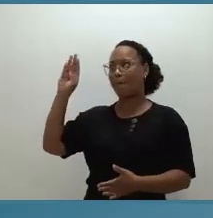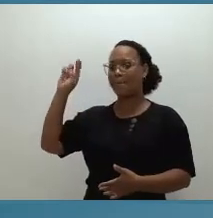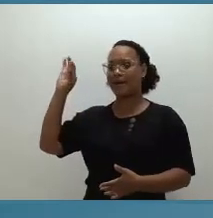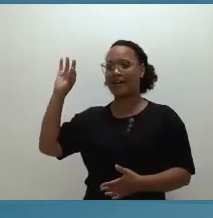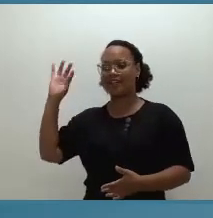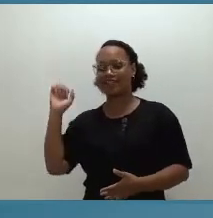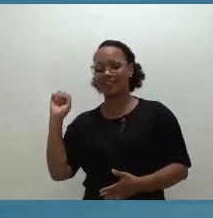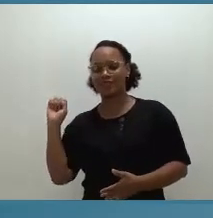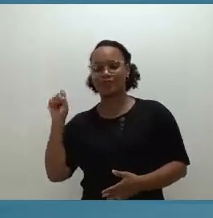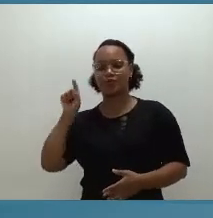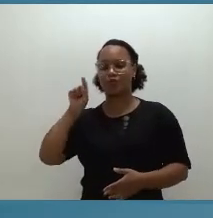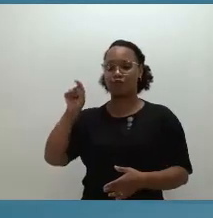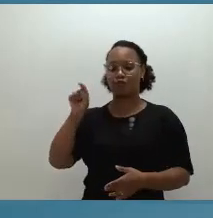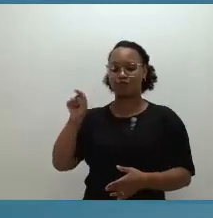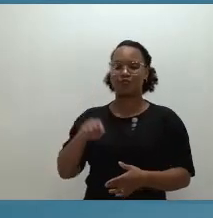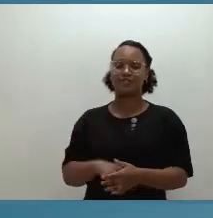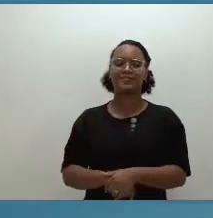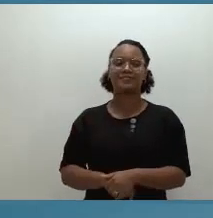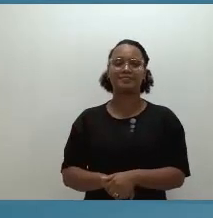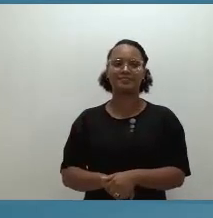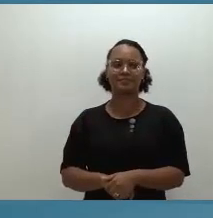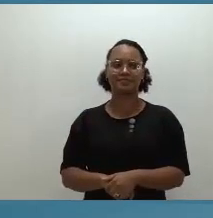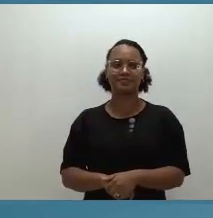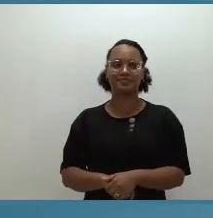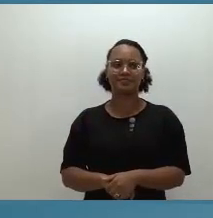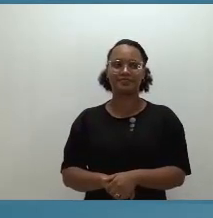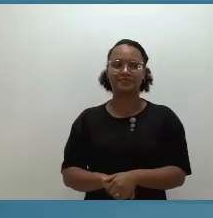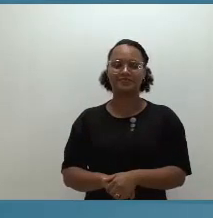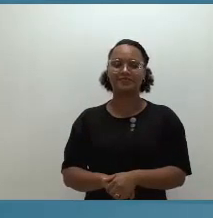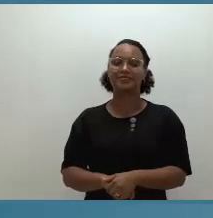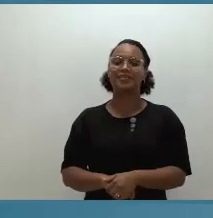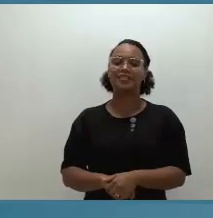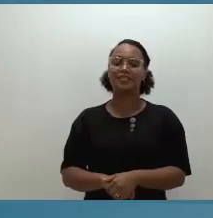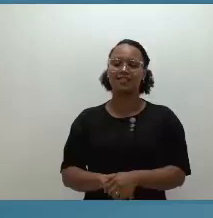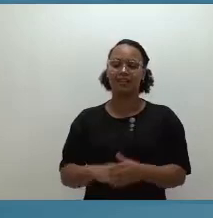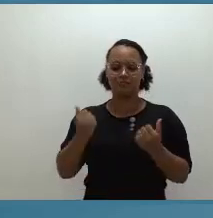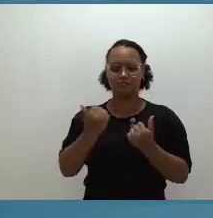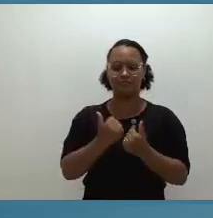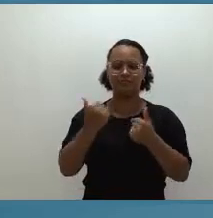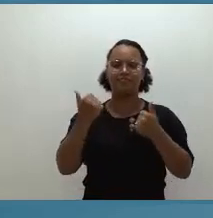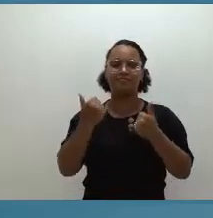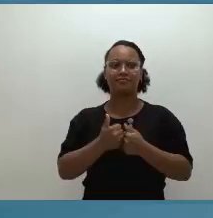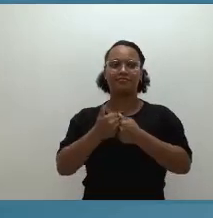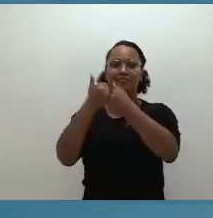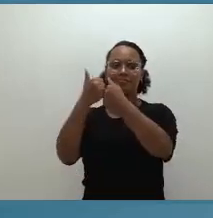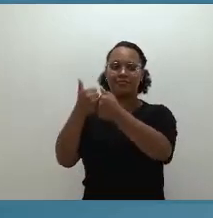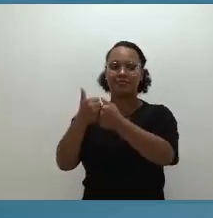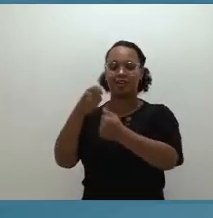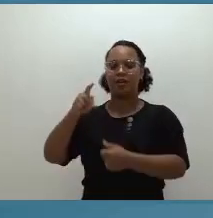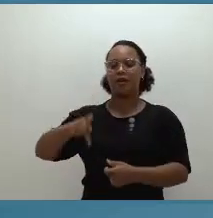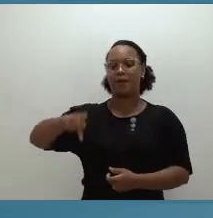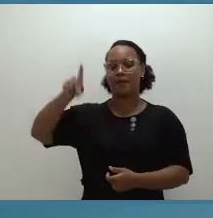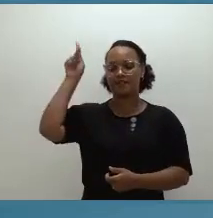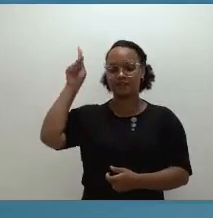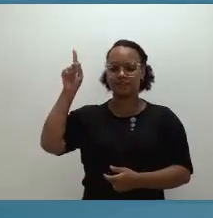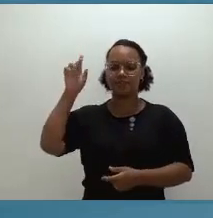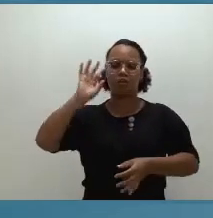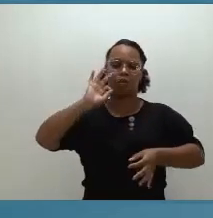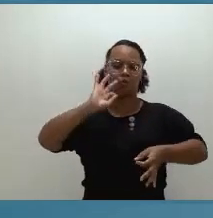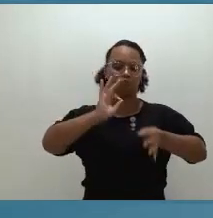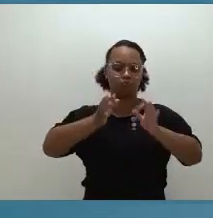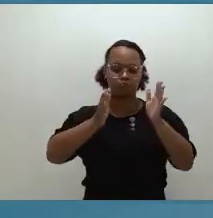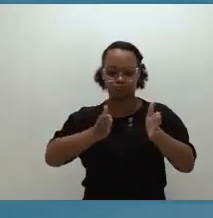Vossa Excelência terá uma vice-presidente ou uma vice-presidência